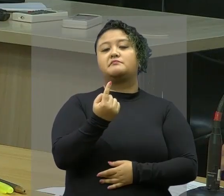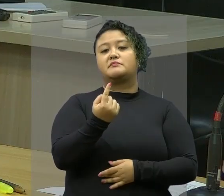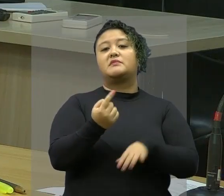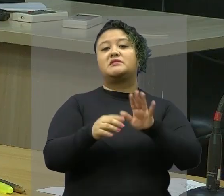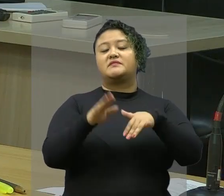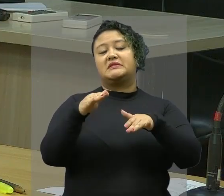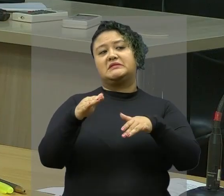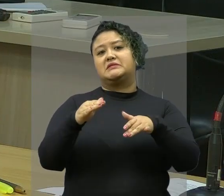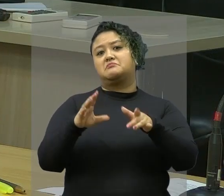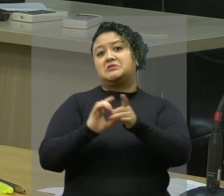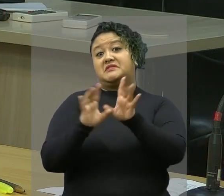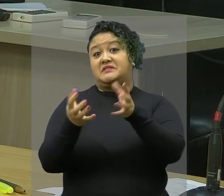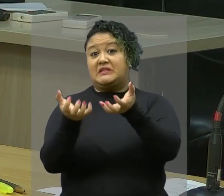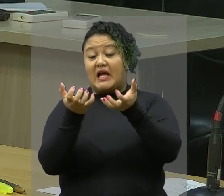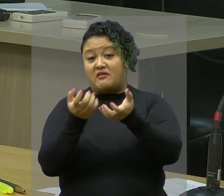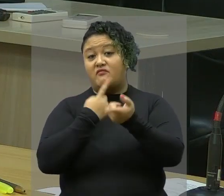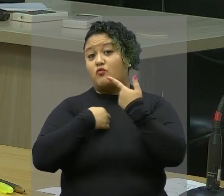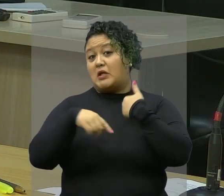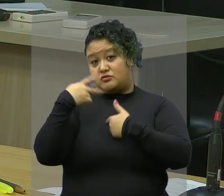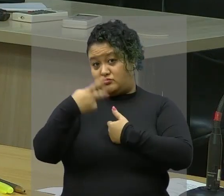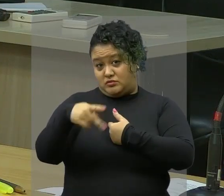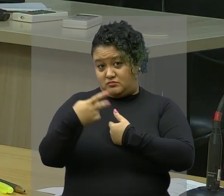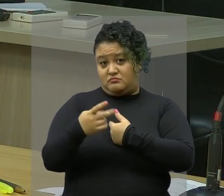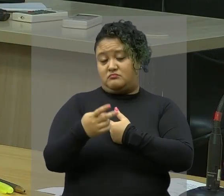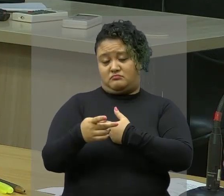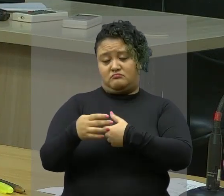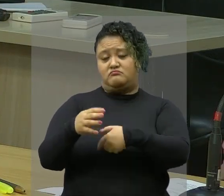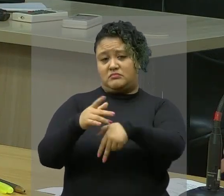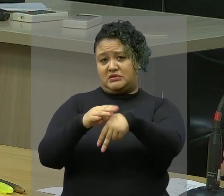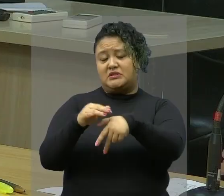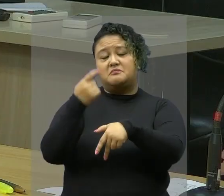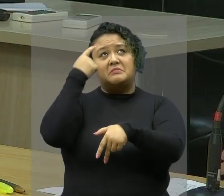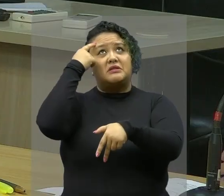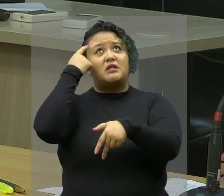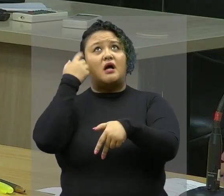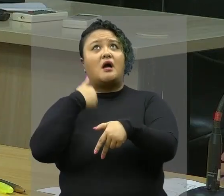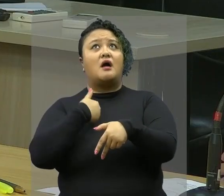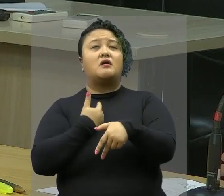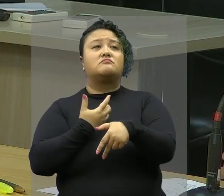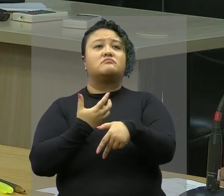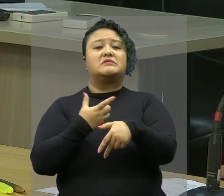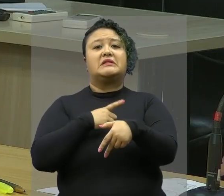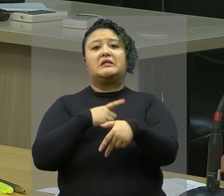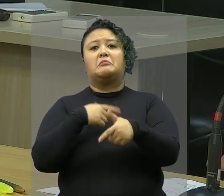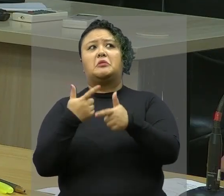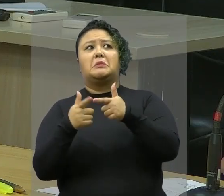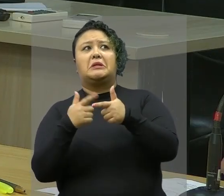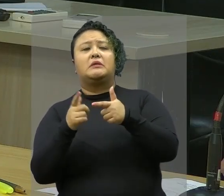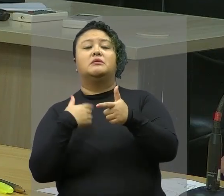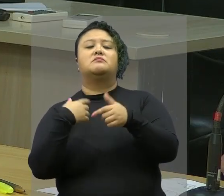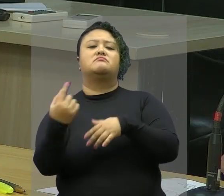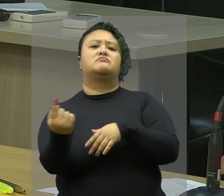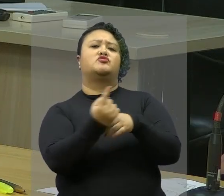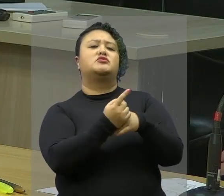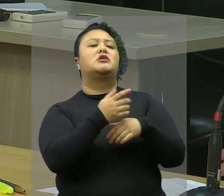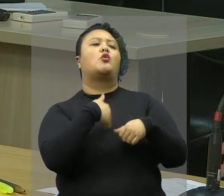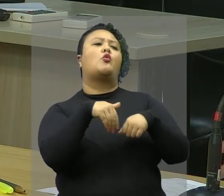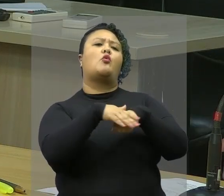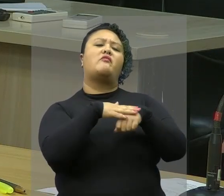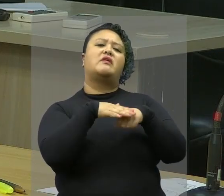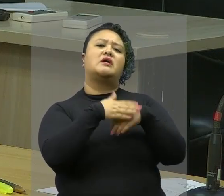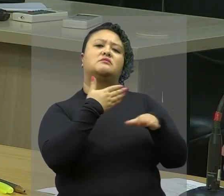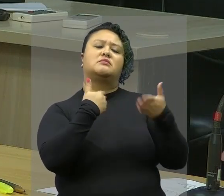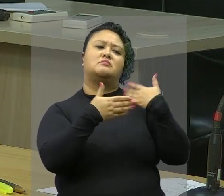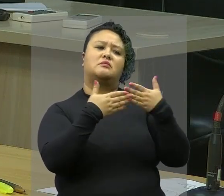por livre e espontânea vontade deles, né, do paciente, achando que tem algum tipo de problema, conversa com a gente